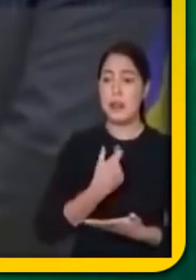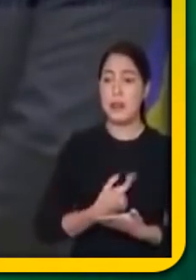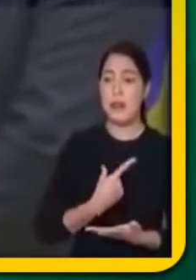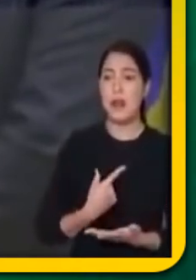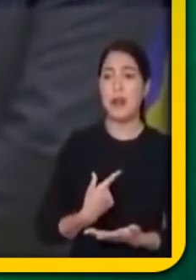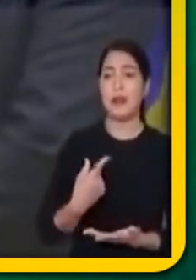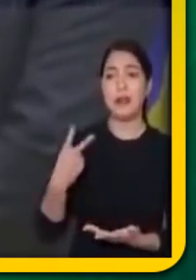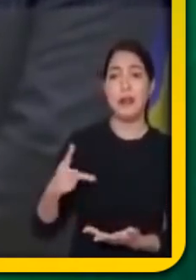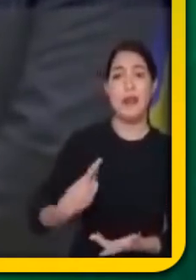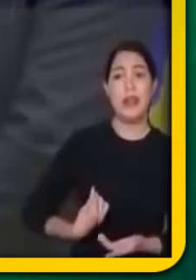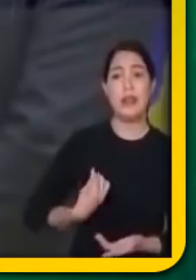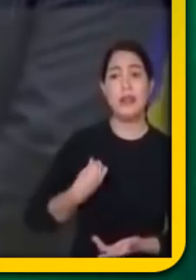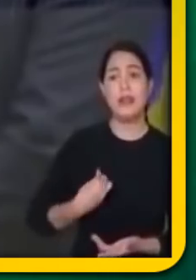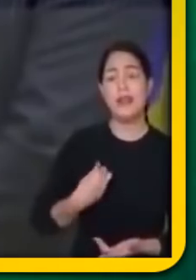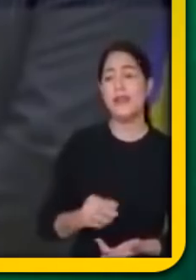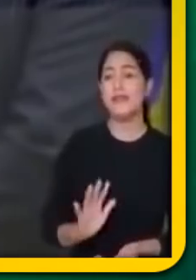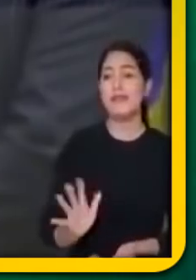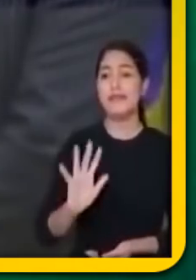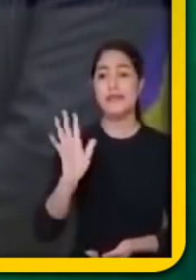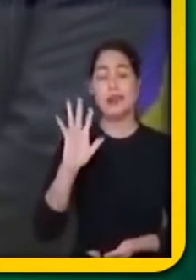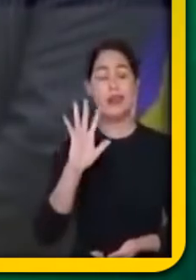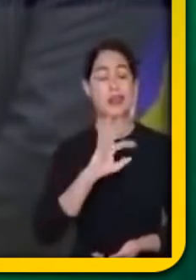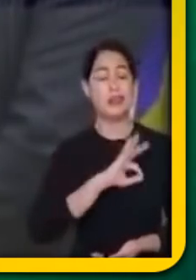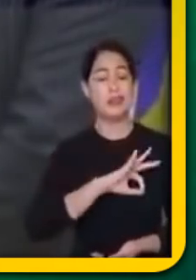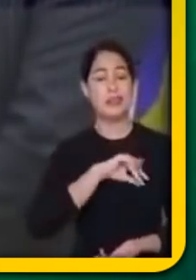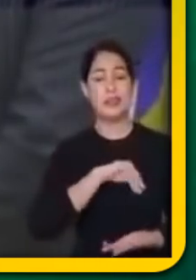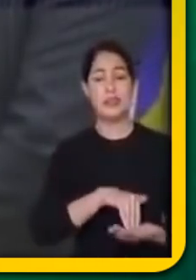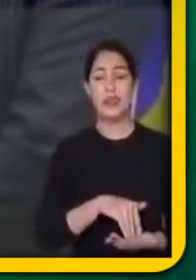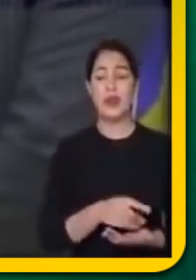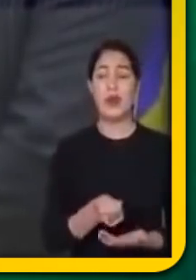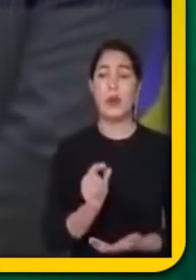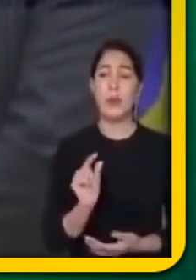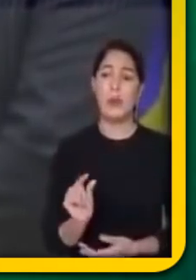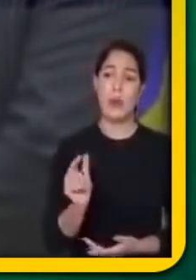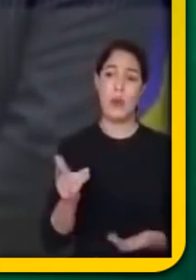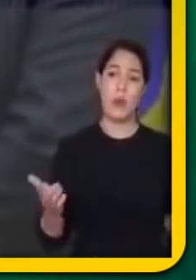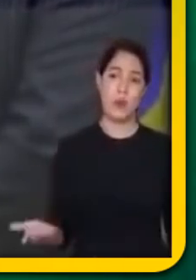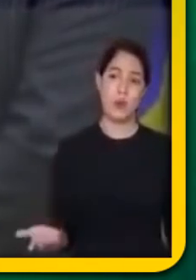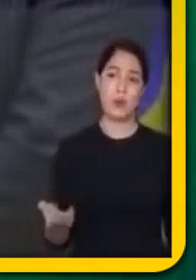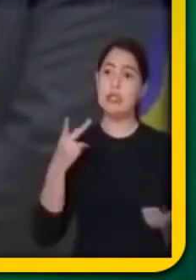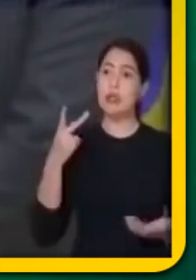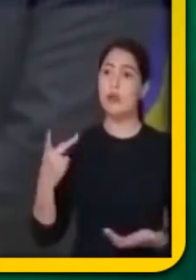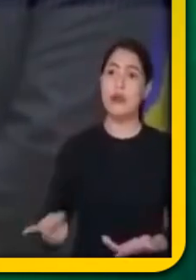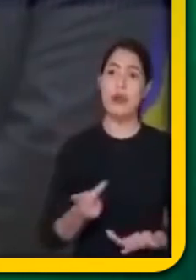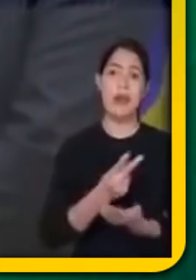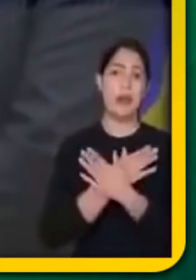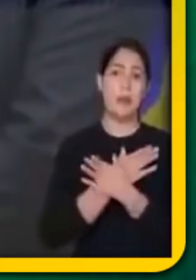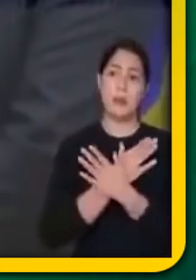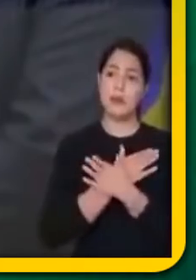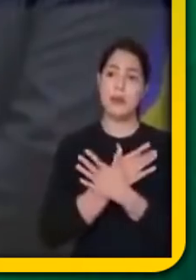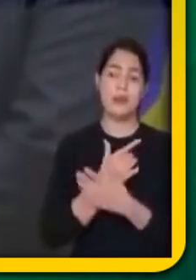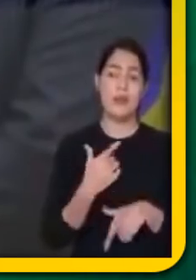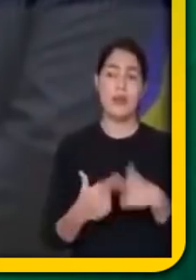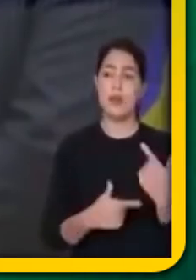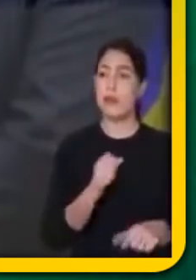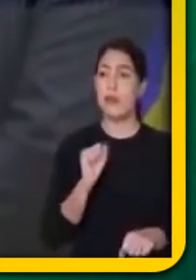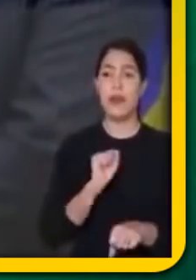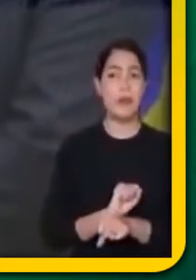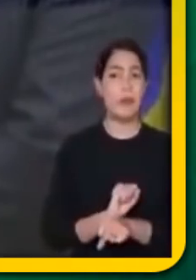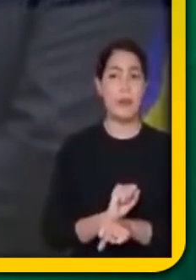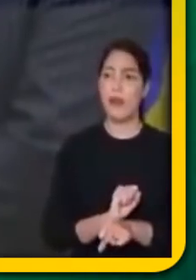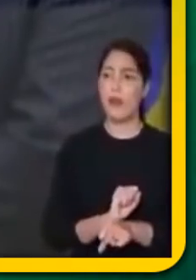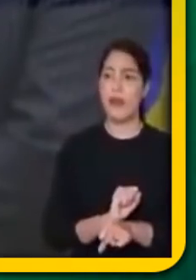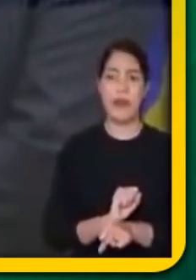consignados, tive a oportunidade de conhecer de perto a vida dos aposentados. O aposentado não para de trabalhar. Então,